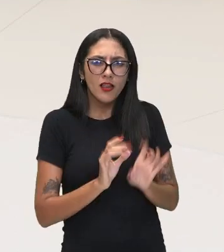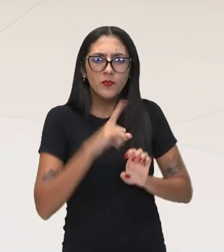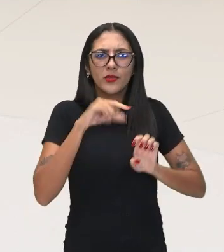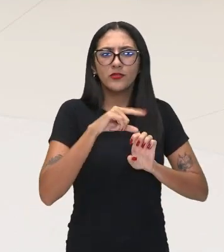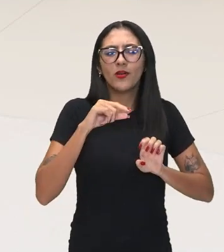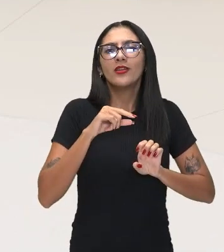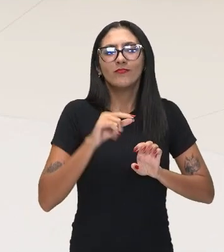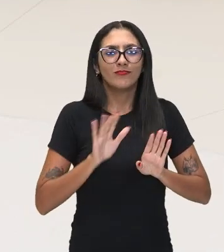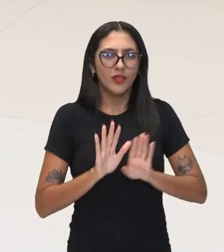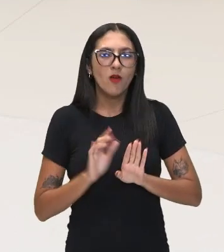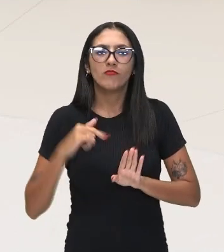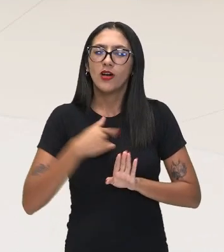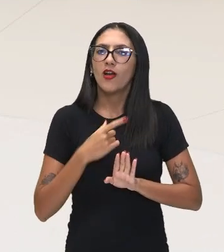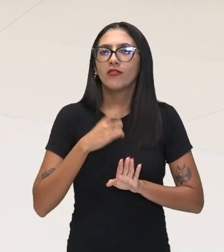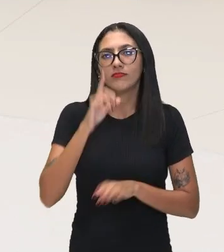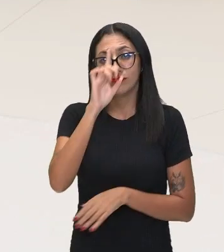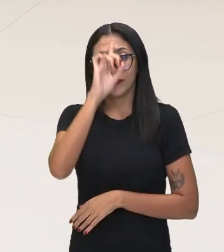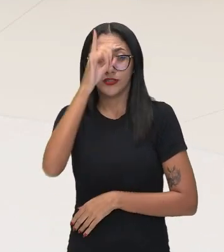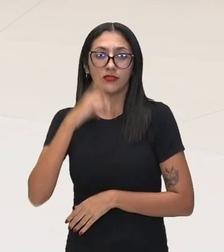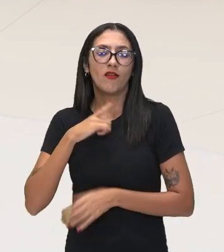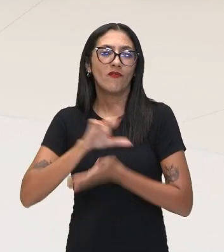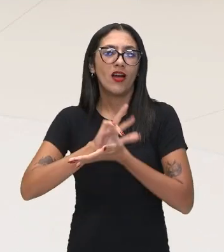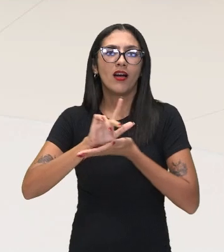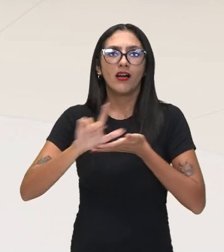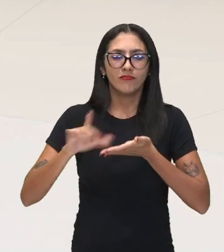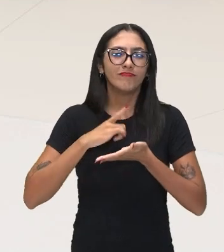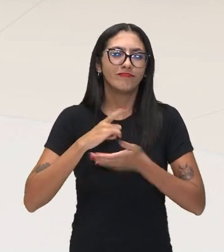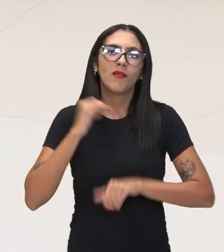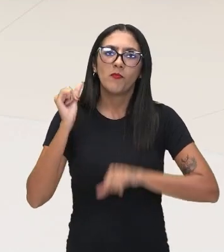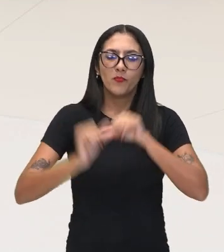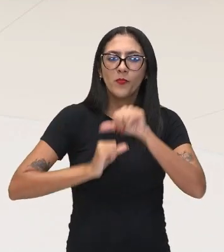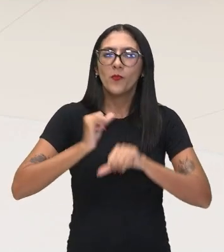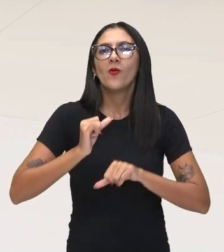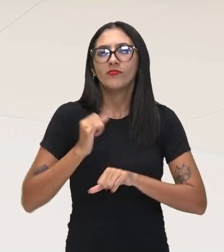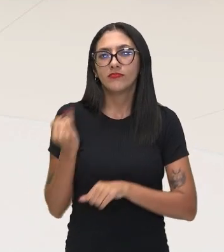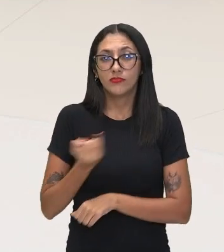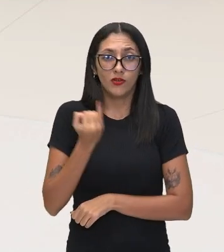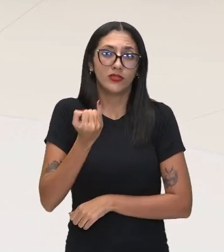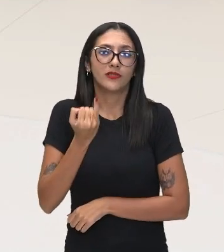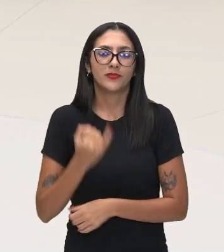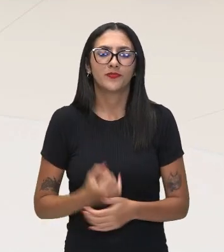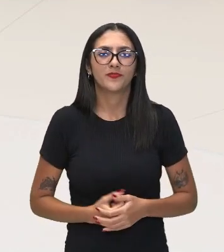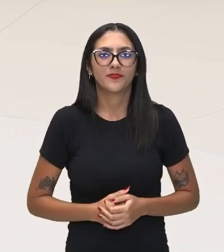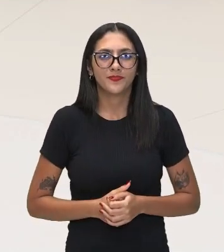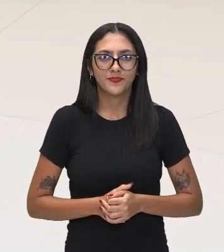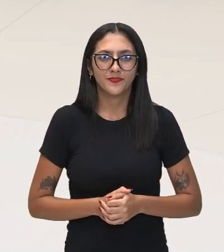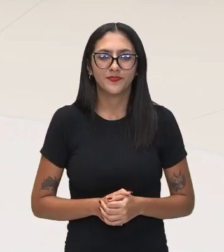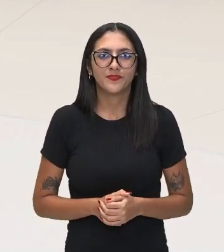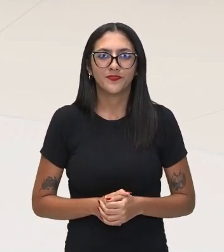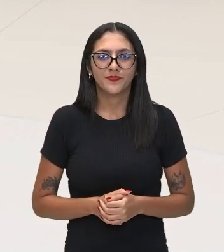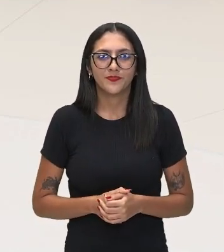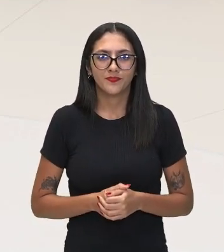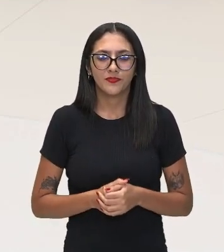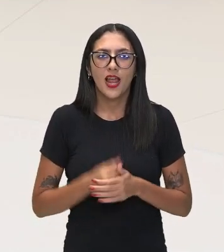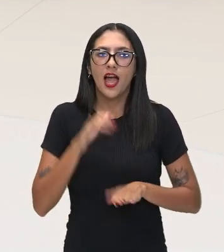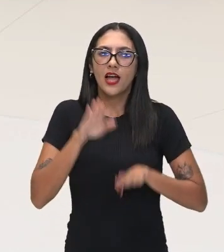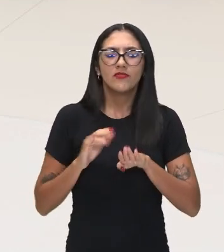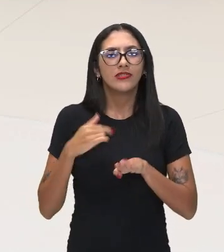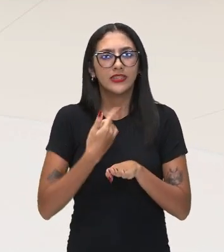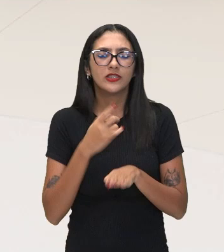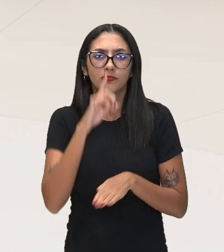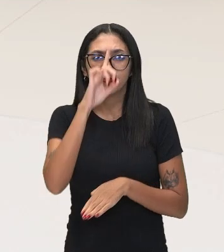colocar em prática a nossa criatividade. Isso vai fazer toda a diferença na hora de empreender. E tem em mente também que às vezes a gente tem uma